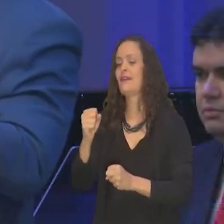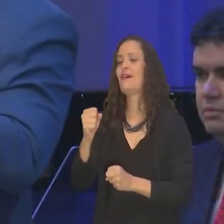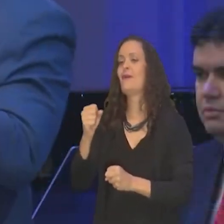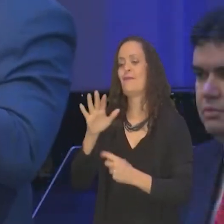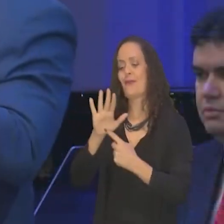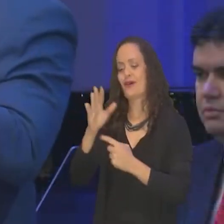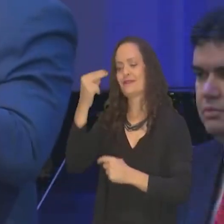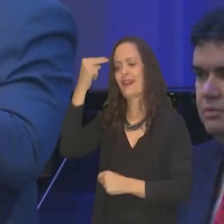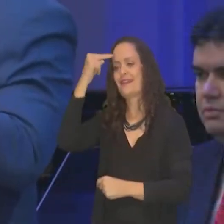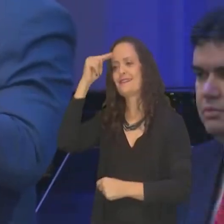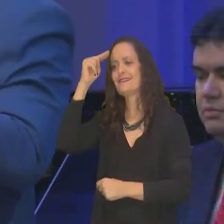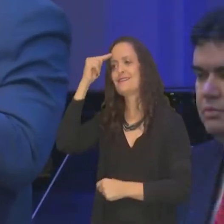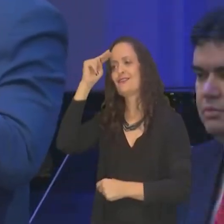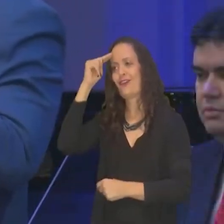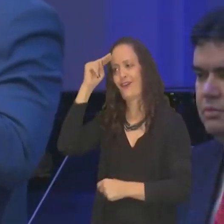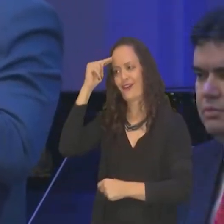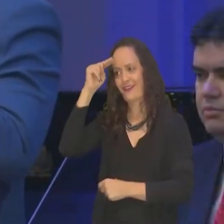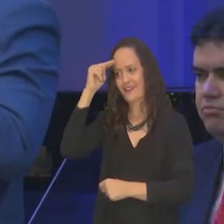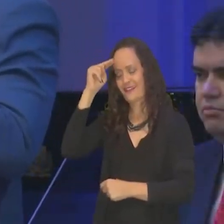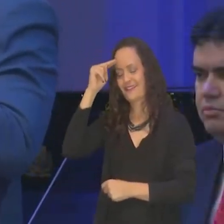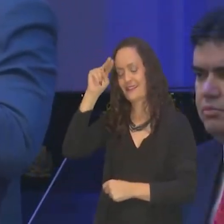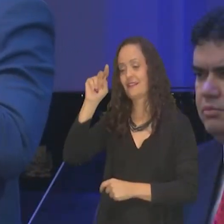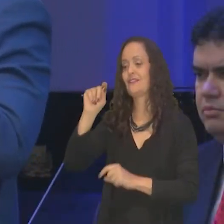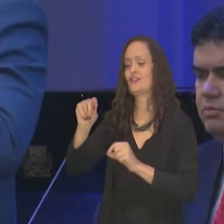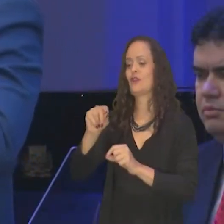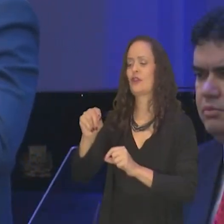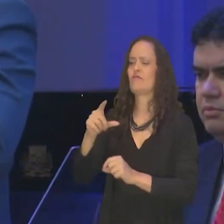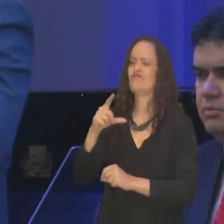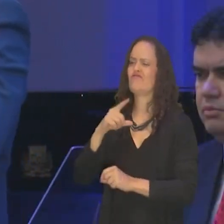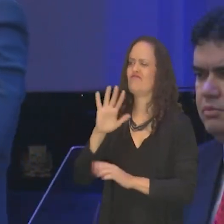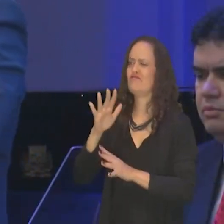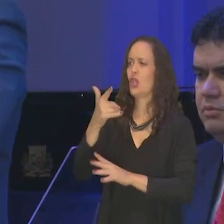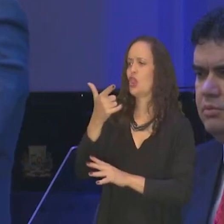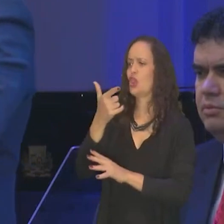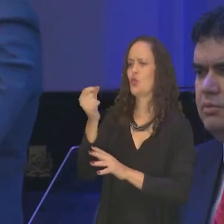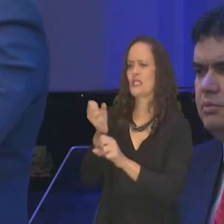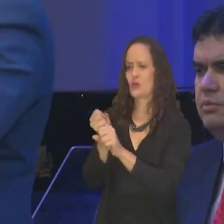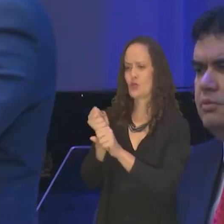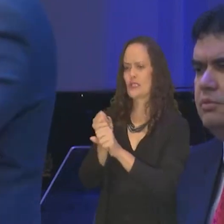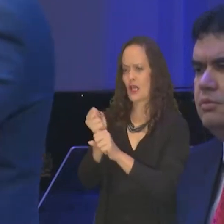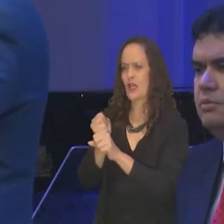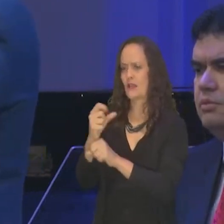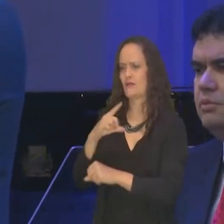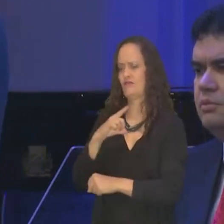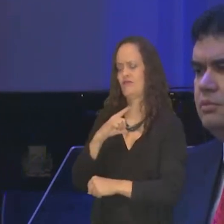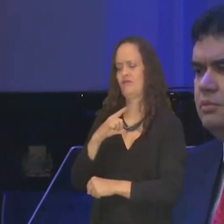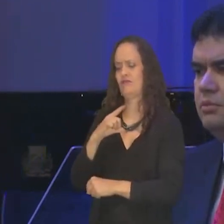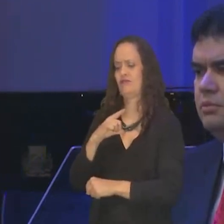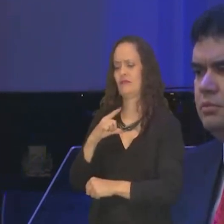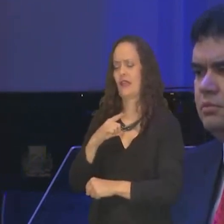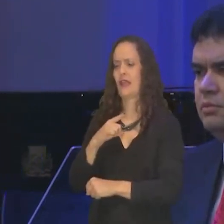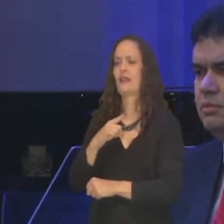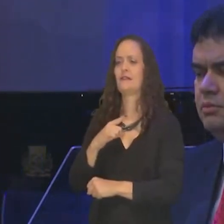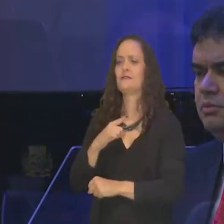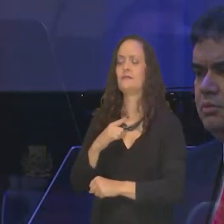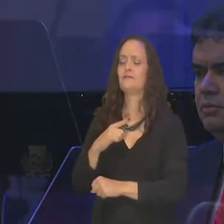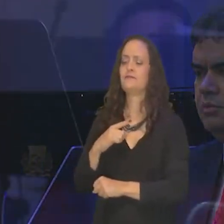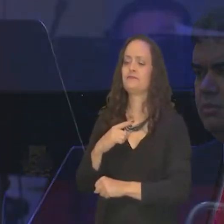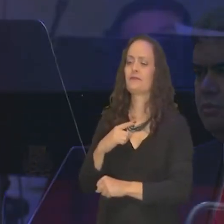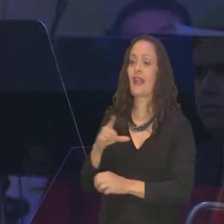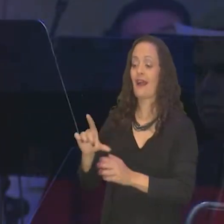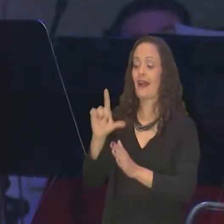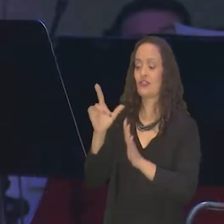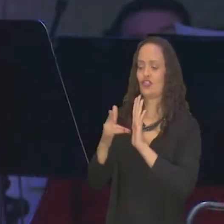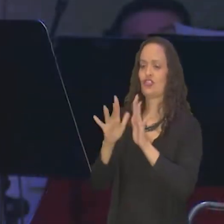denomina Pax Romana, que dura cerca de 200 anos aproximado, a partir do ano 27